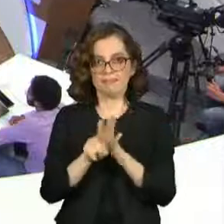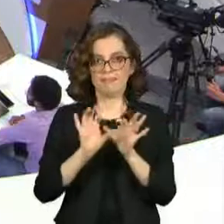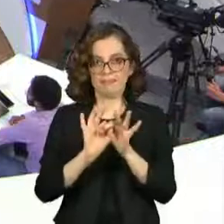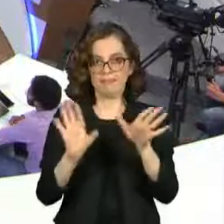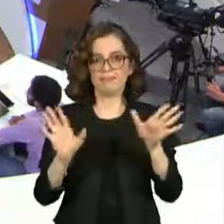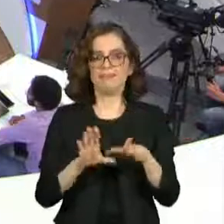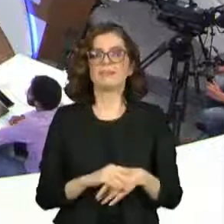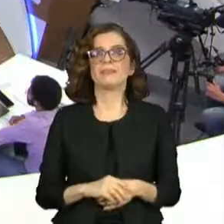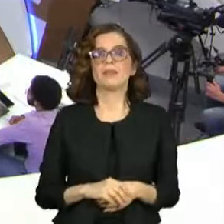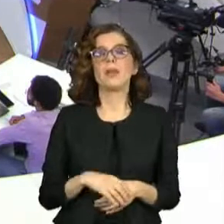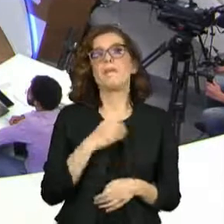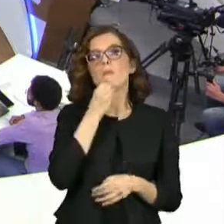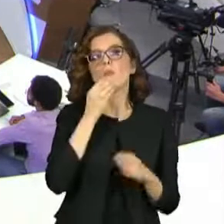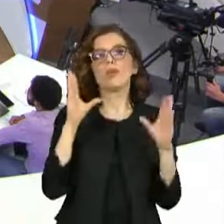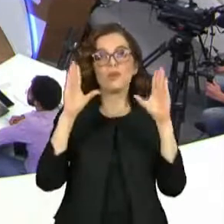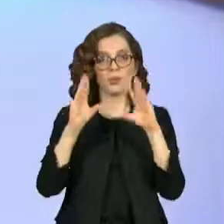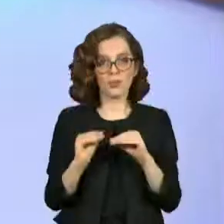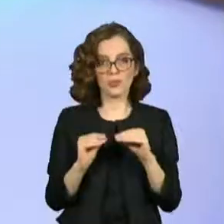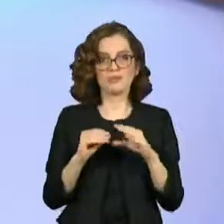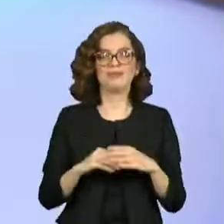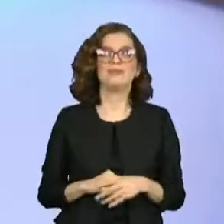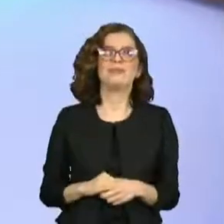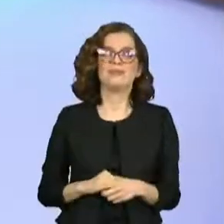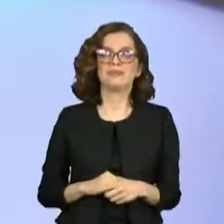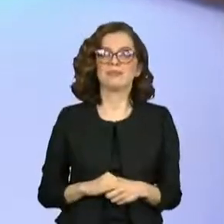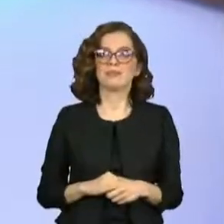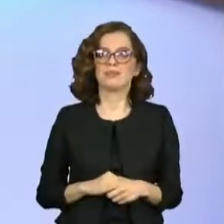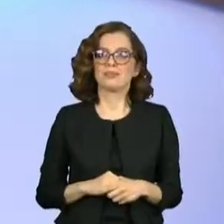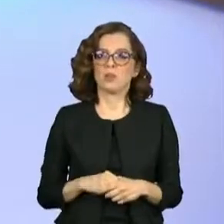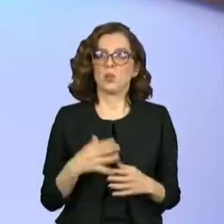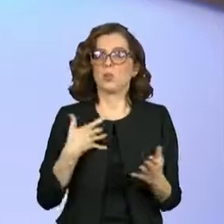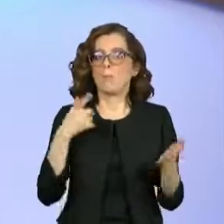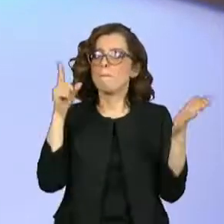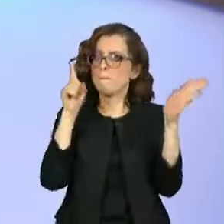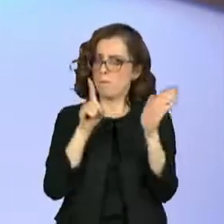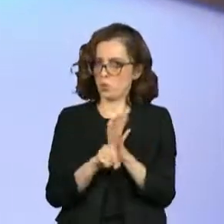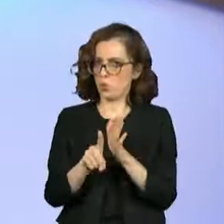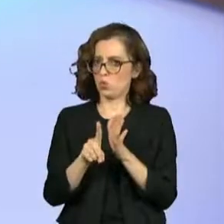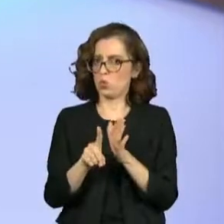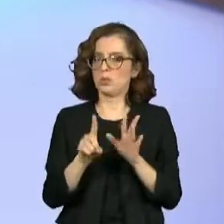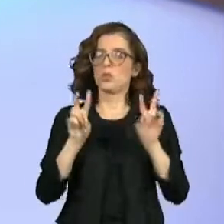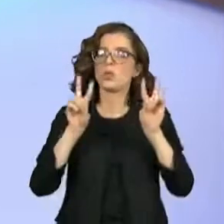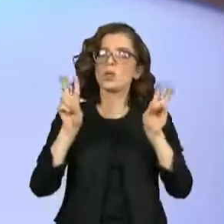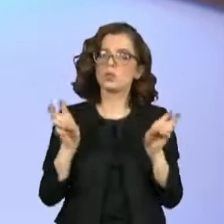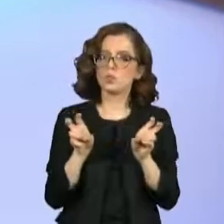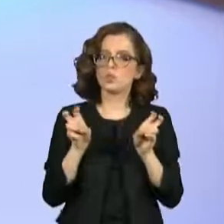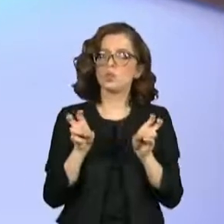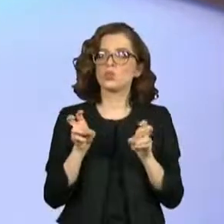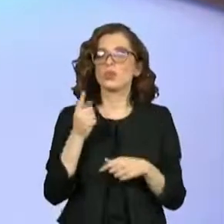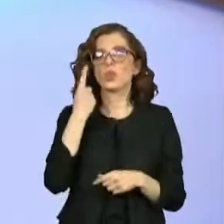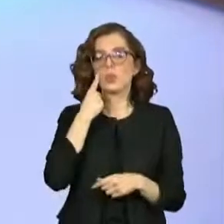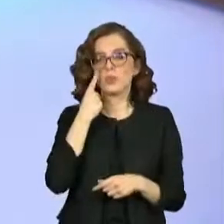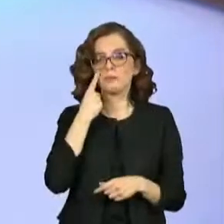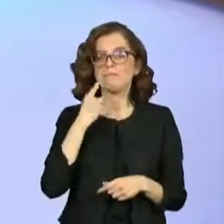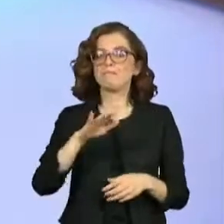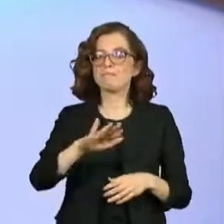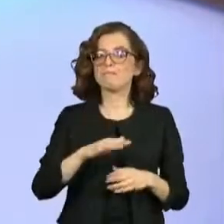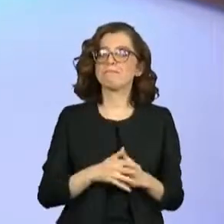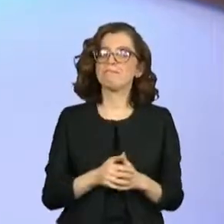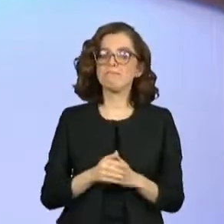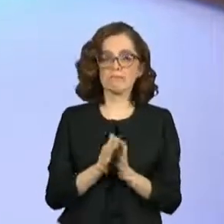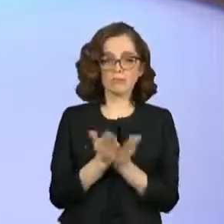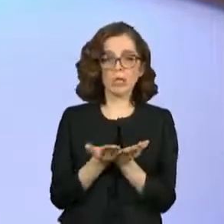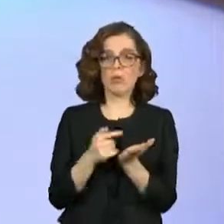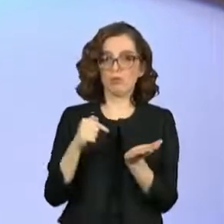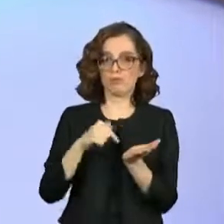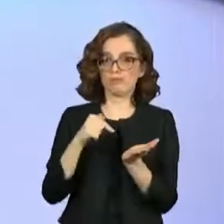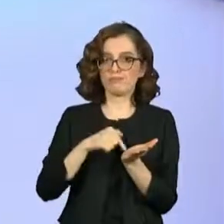Boa noite, Minuche. Não, eu queria fazer uma pergunta que é a seguinte, a senhora faz uma comparação no livro, fez aqui também, uma comparação